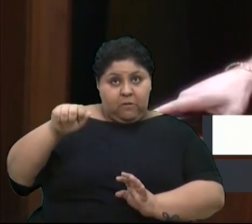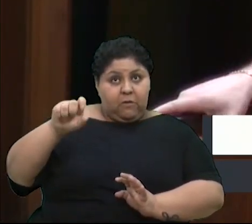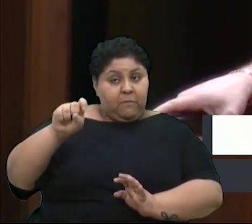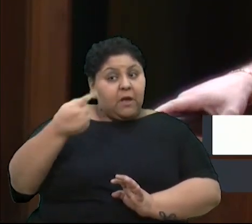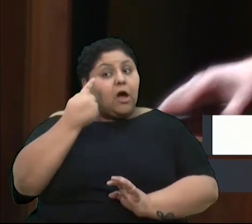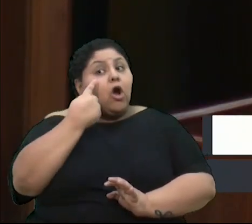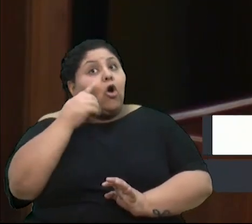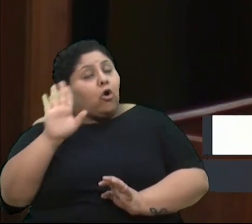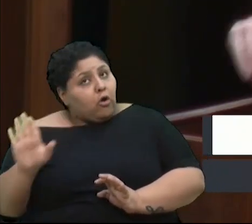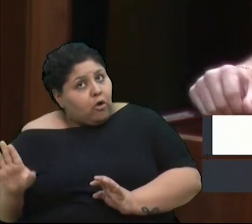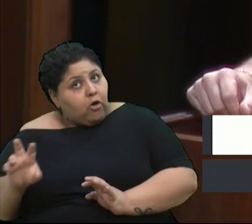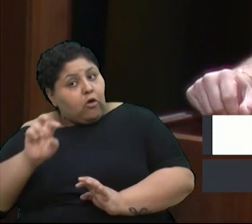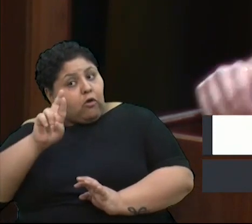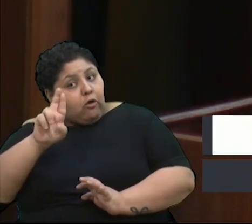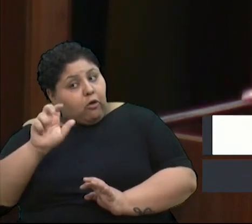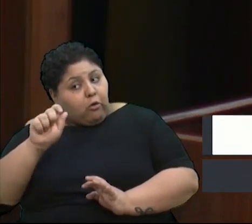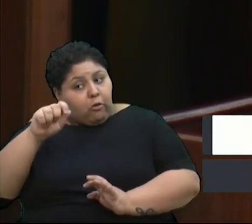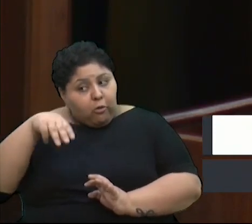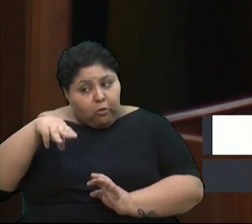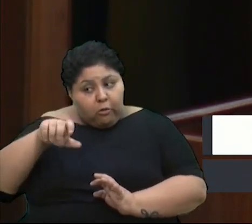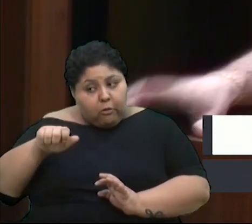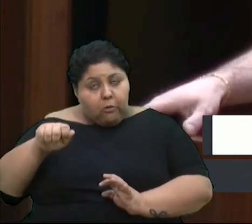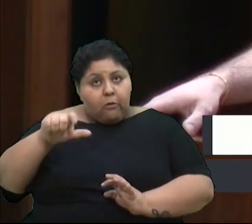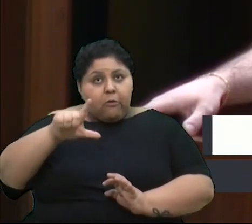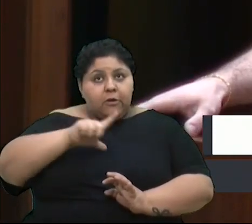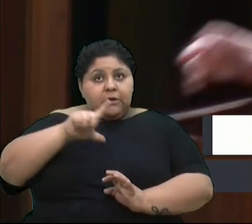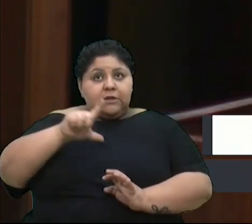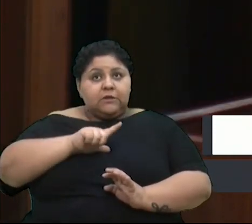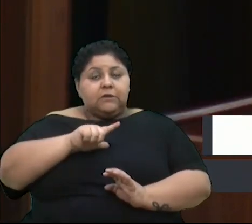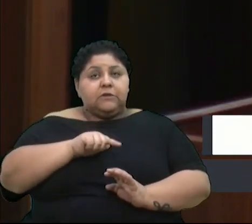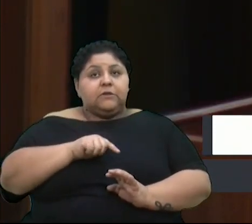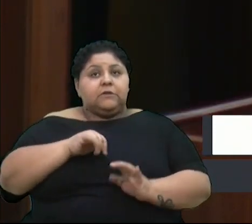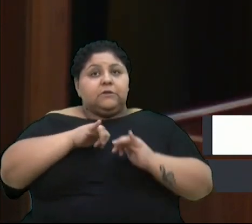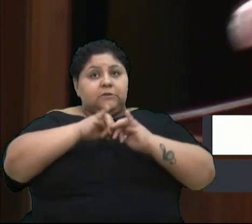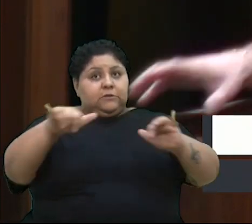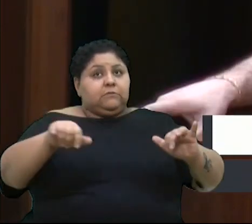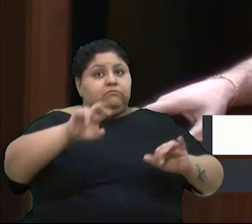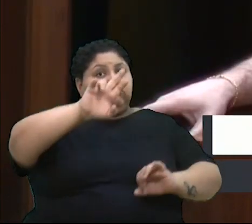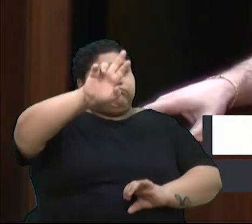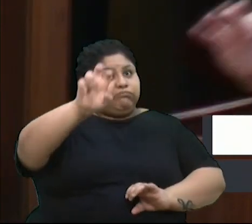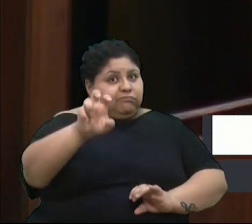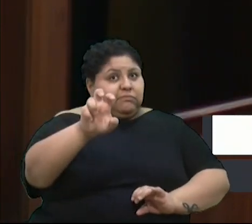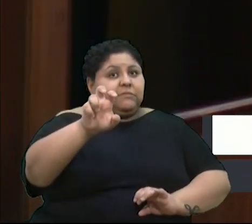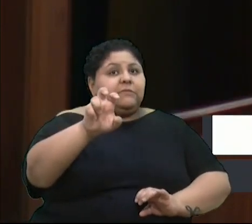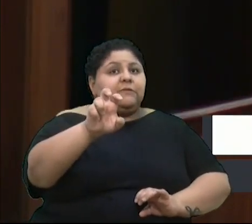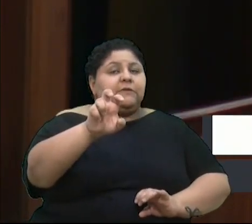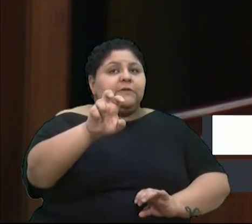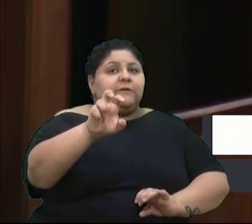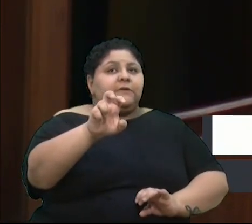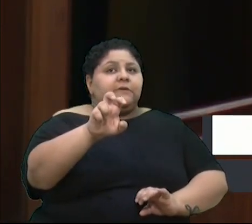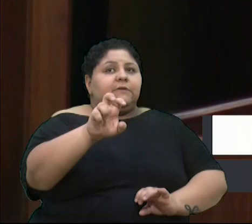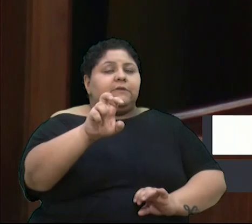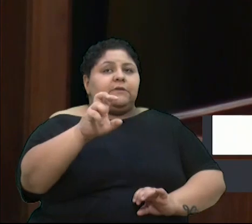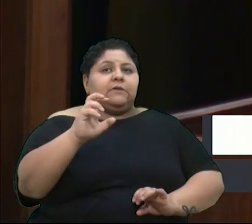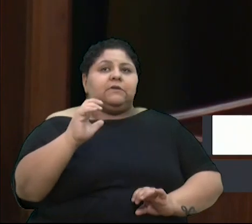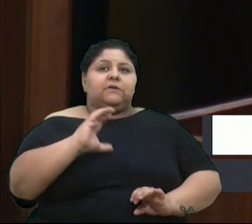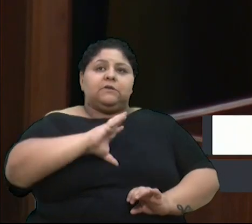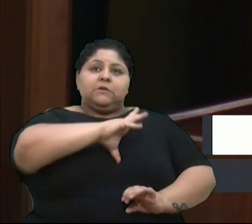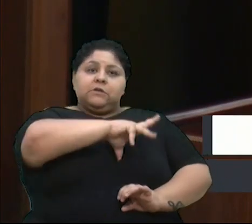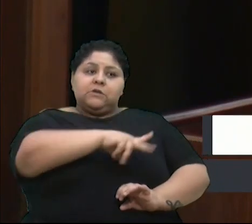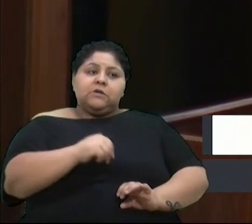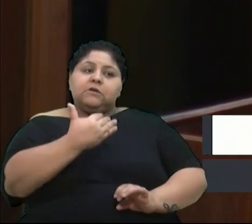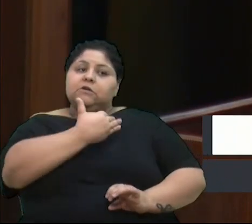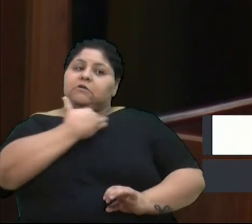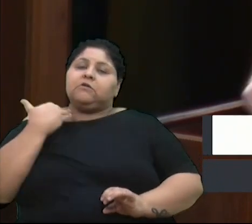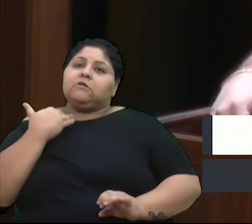que pareça, o Hamas, eles têm o seguinte jargão, e abre aspas, amamos a morte tanto